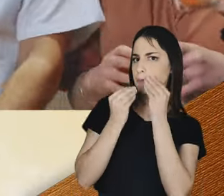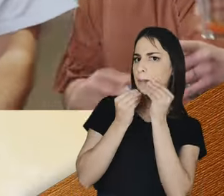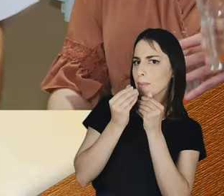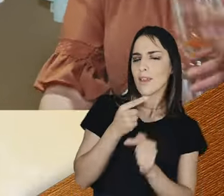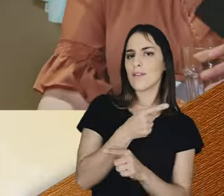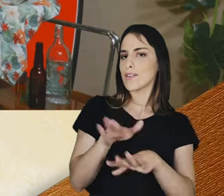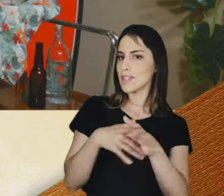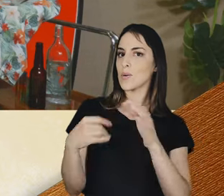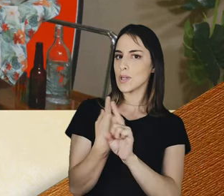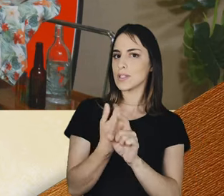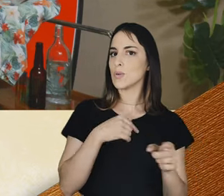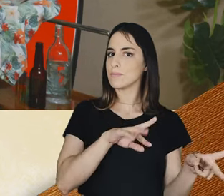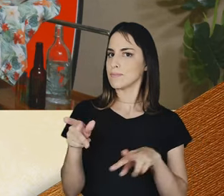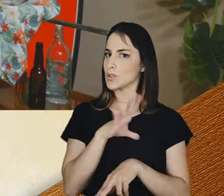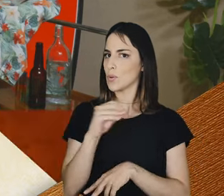fazer as vossas coisas.